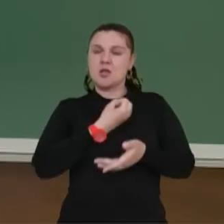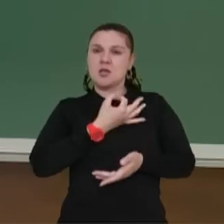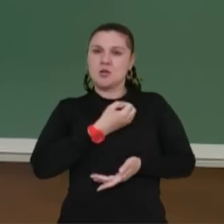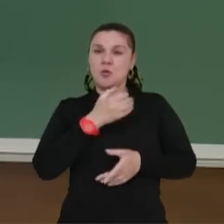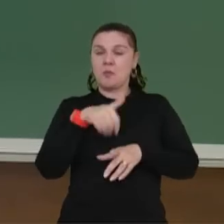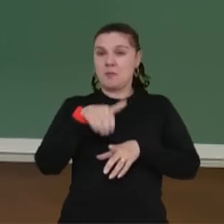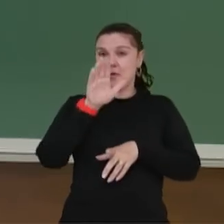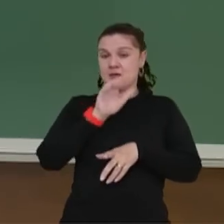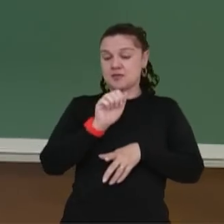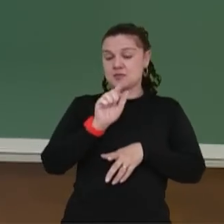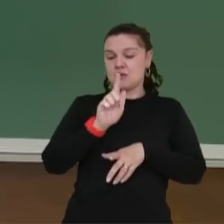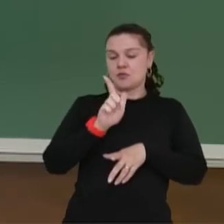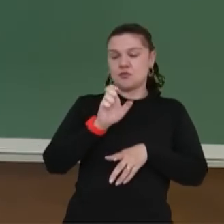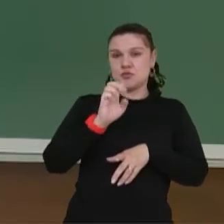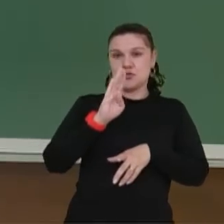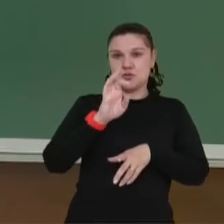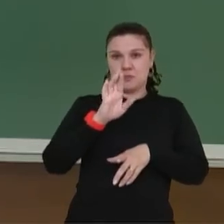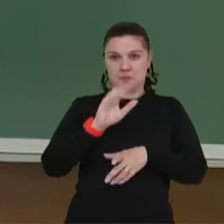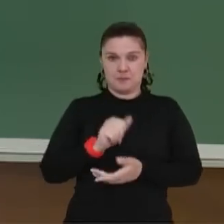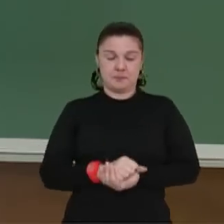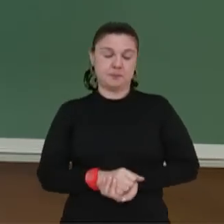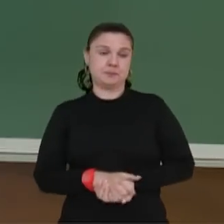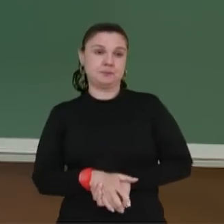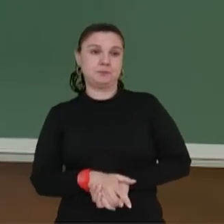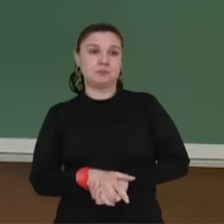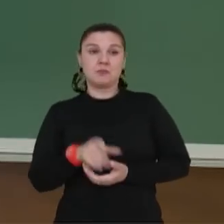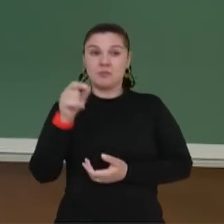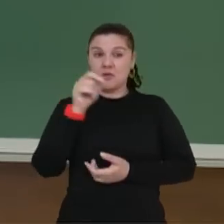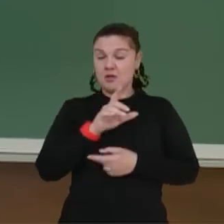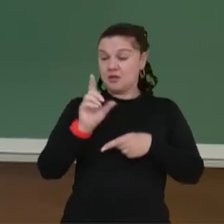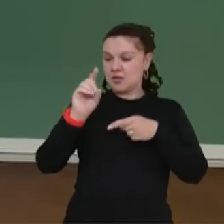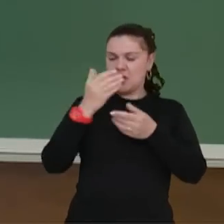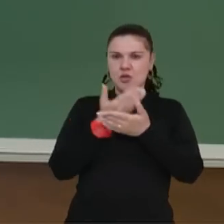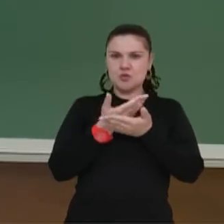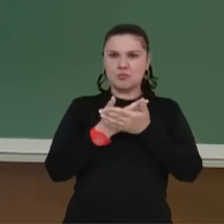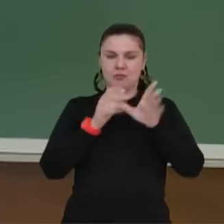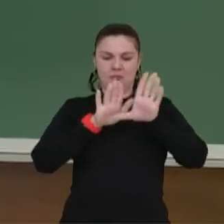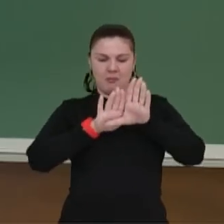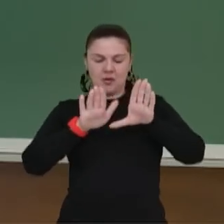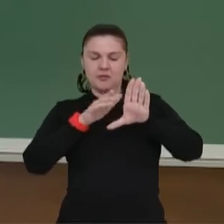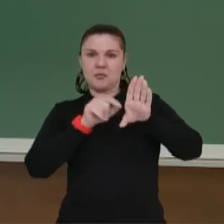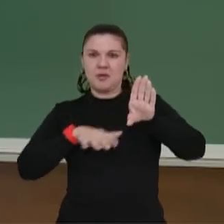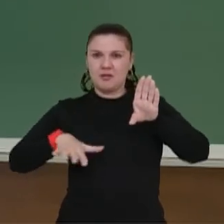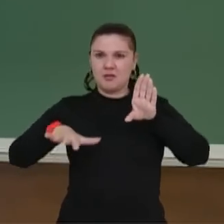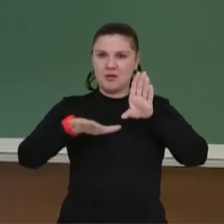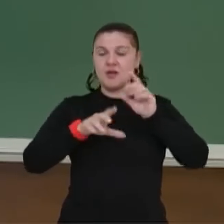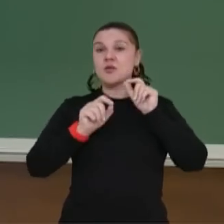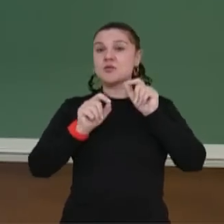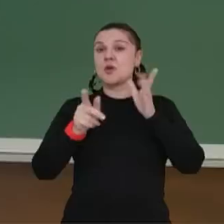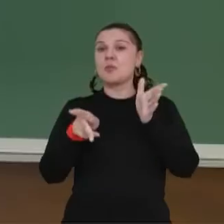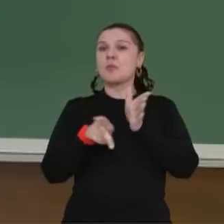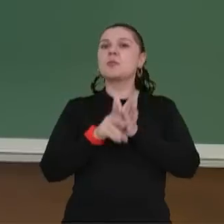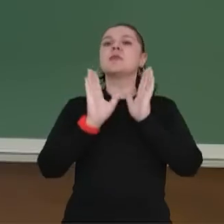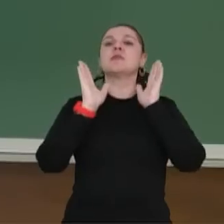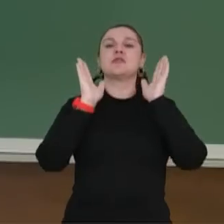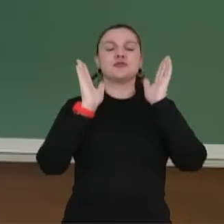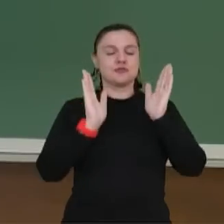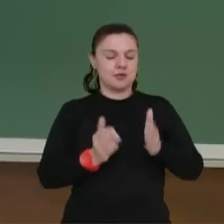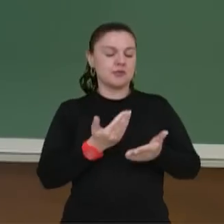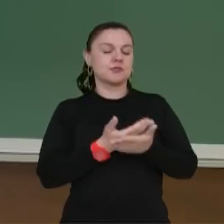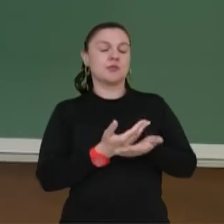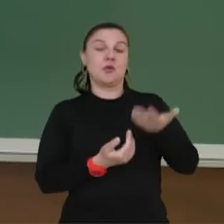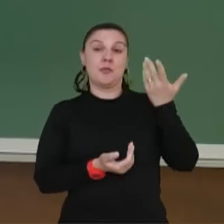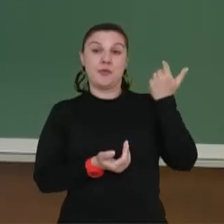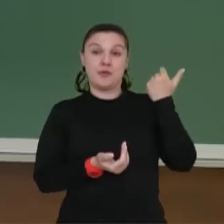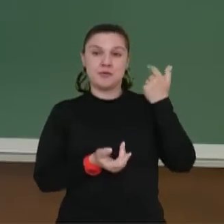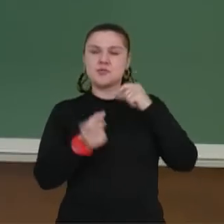para álgebra do que para estatística, beleza? E na letra D, estudar as formas no plano e no espaço. Estudar formas no plano e no espaço, a gente também já fez antes. A